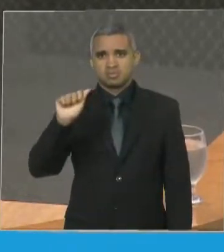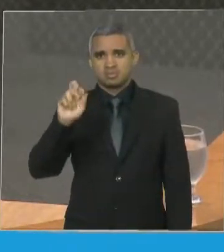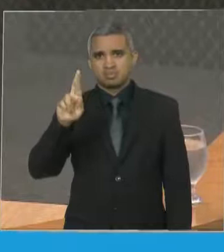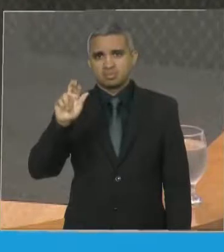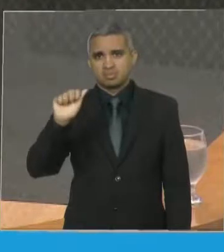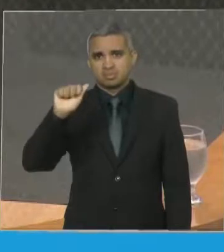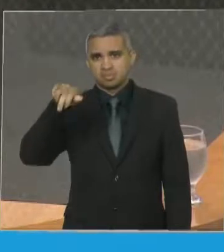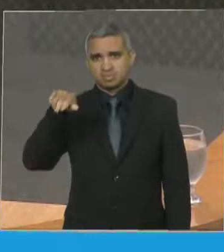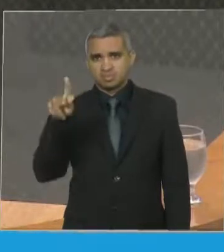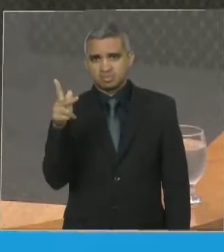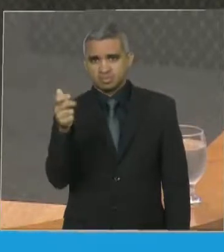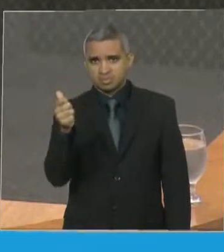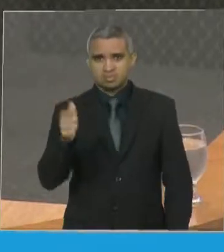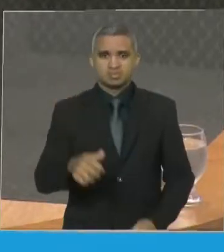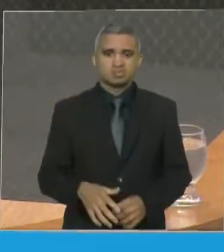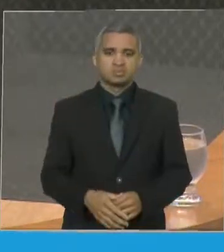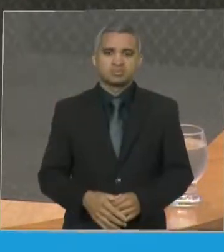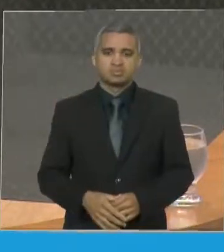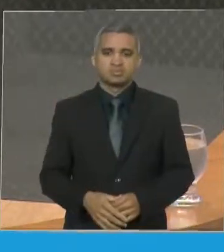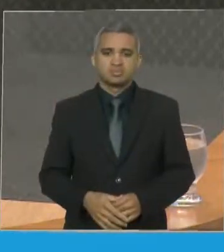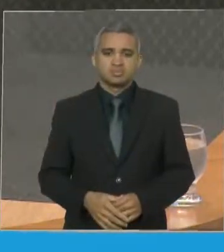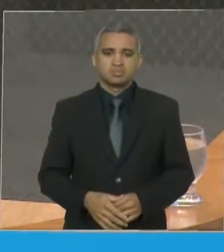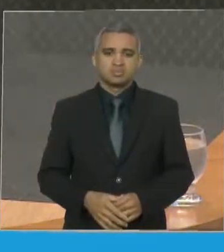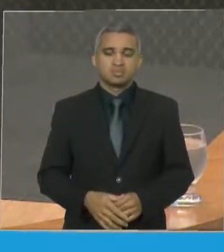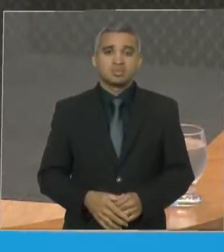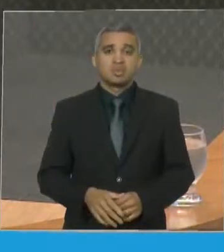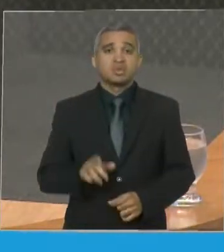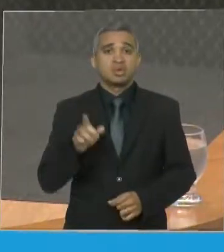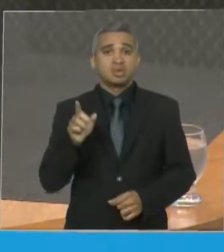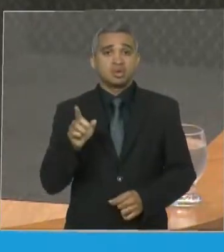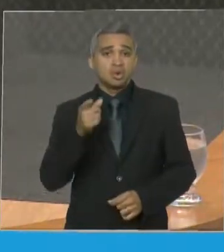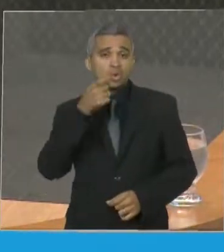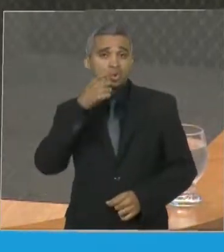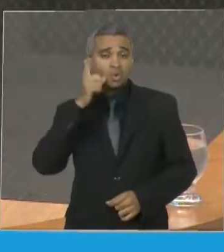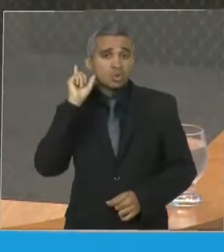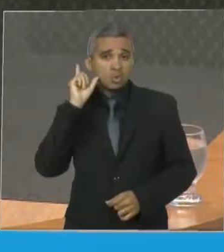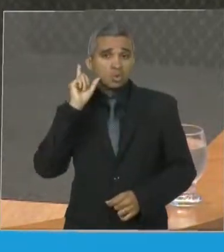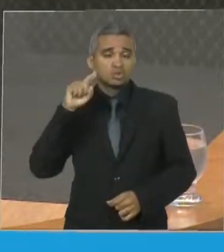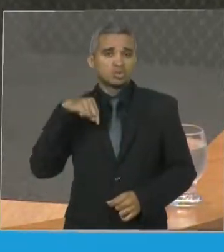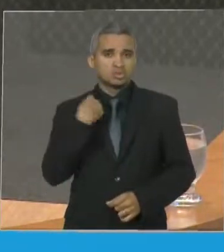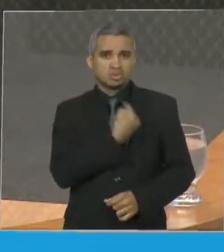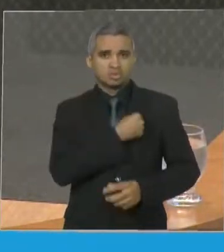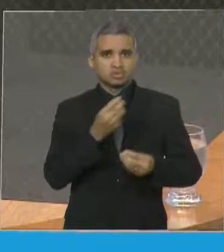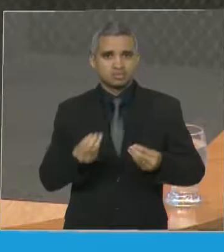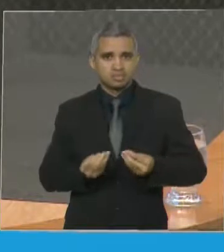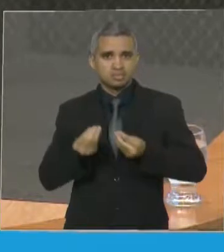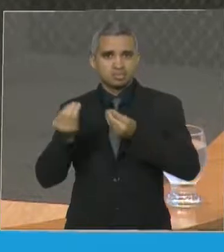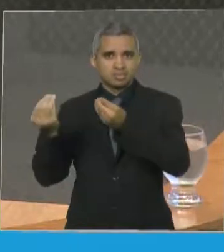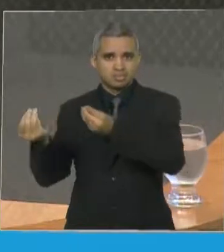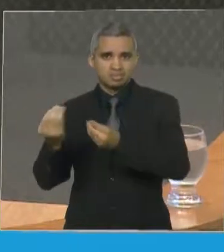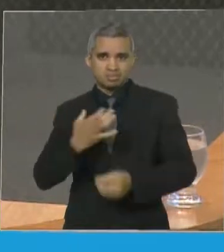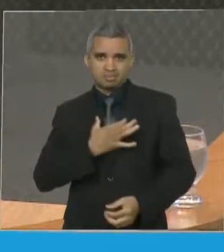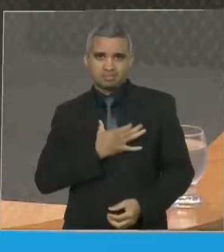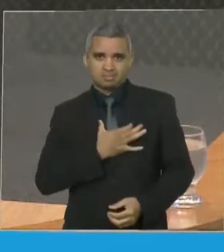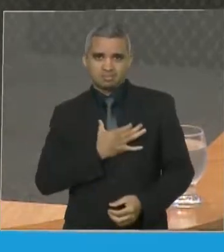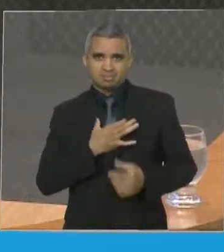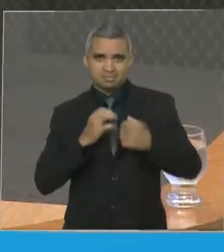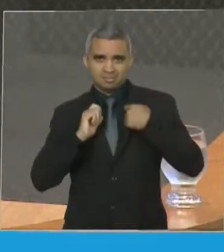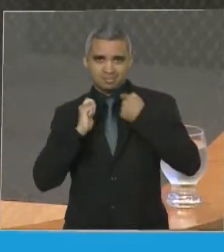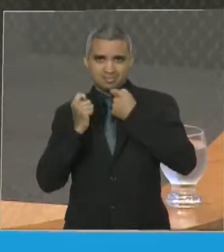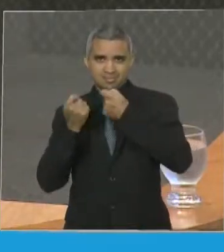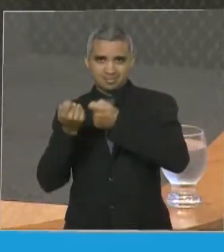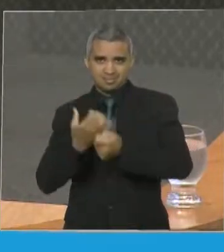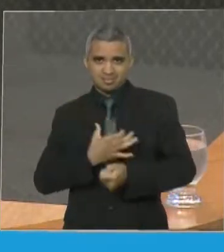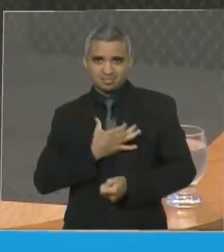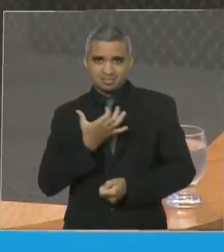Deu o voto de Minerva. E ontem nós demos uma medalha ao nosso embaixador, que tem o nome